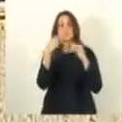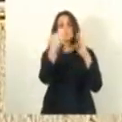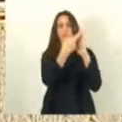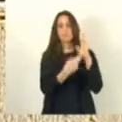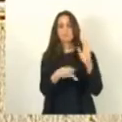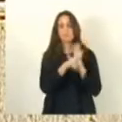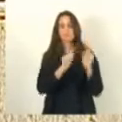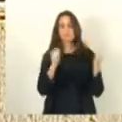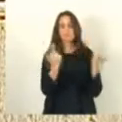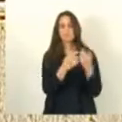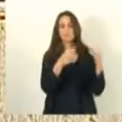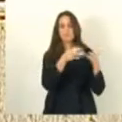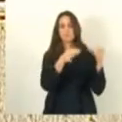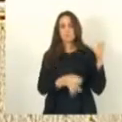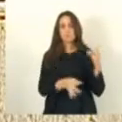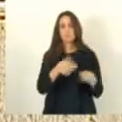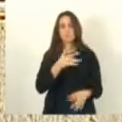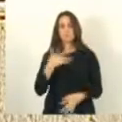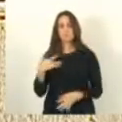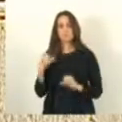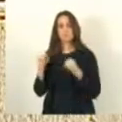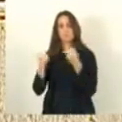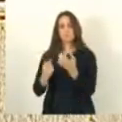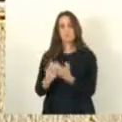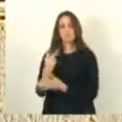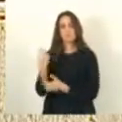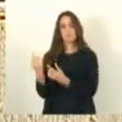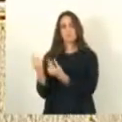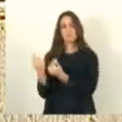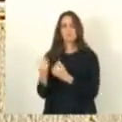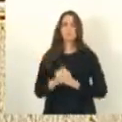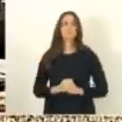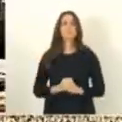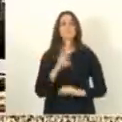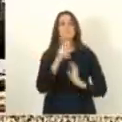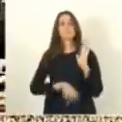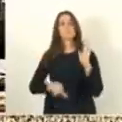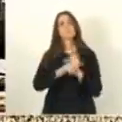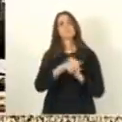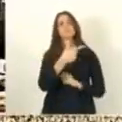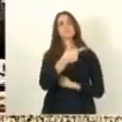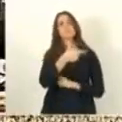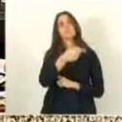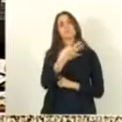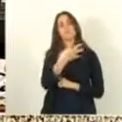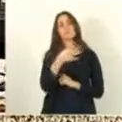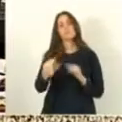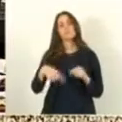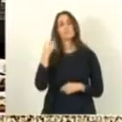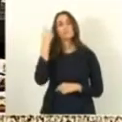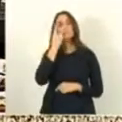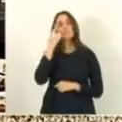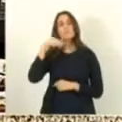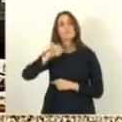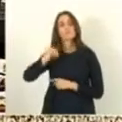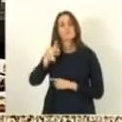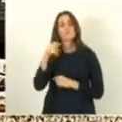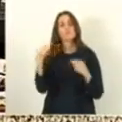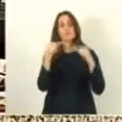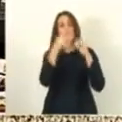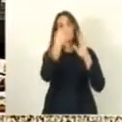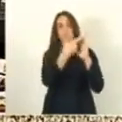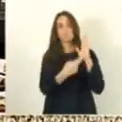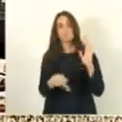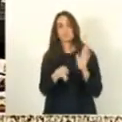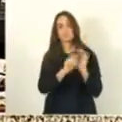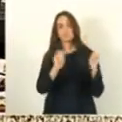120 do Regimento Interno, as comissões de Justiça, Saúde, Defesa do Consumidor e de Finanças. Projeto de lei 274, deputado Sérgio Majeski. Após o cumprimento do artigo 120 do